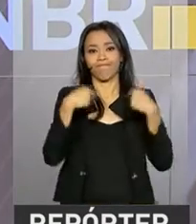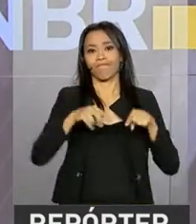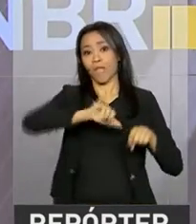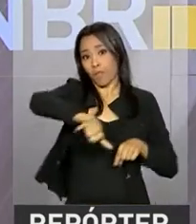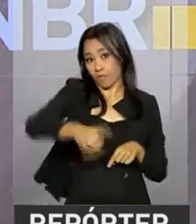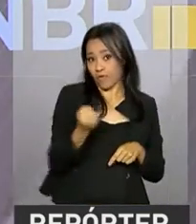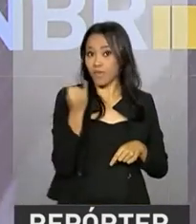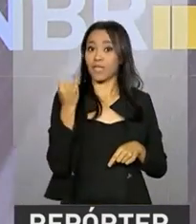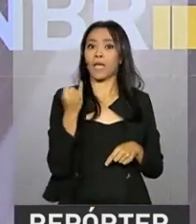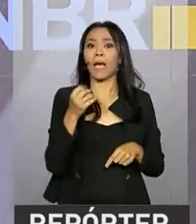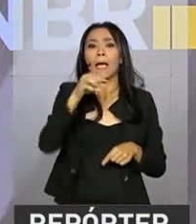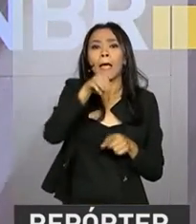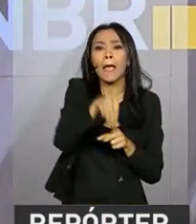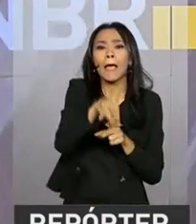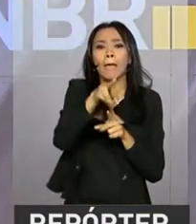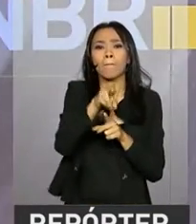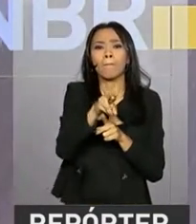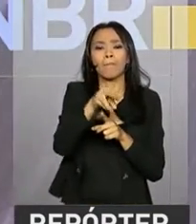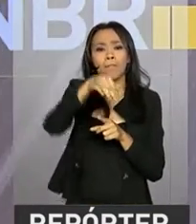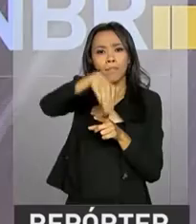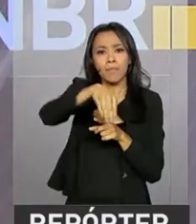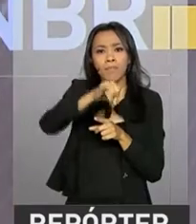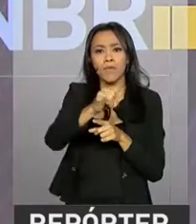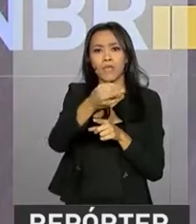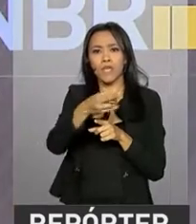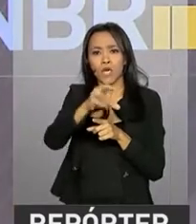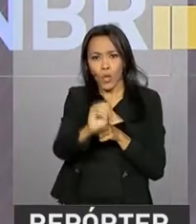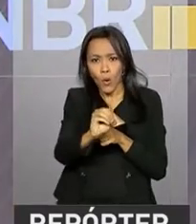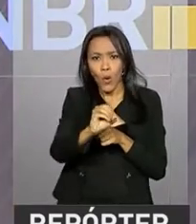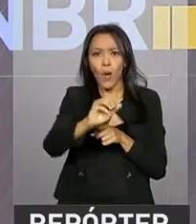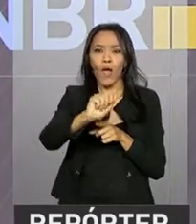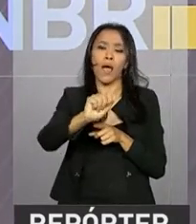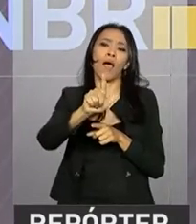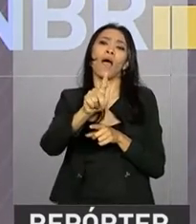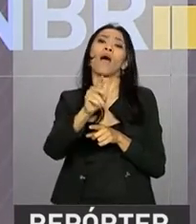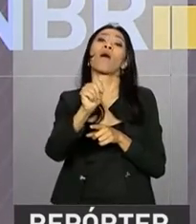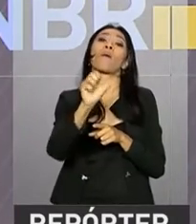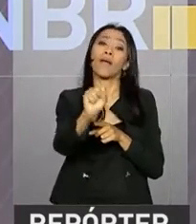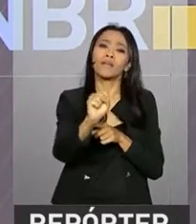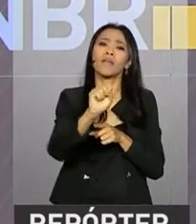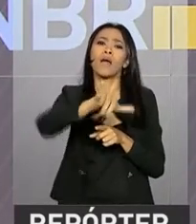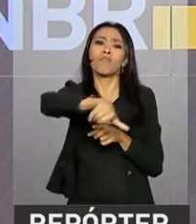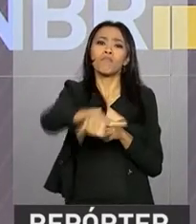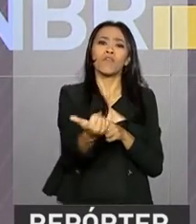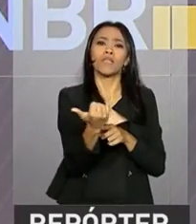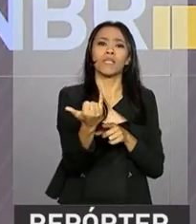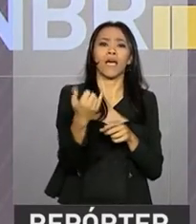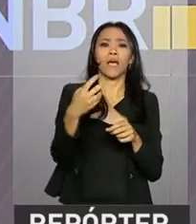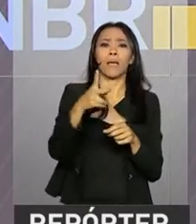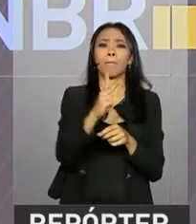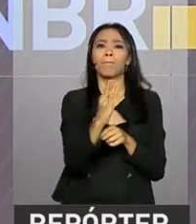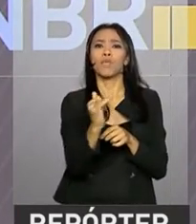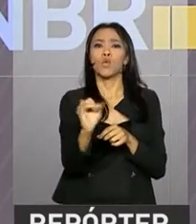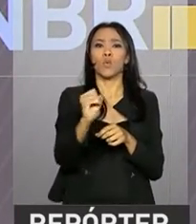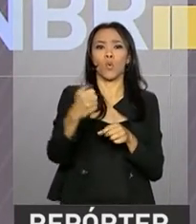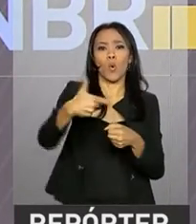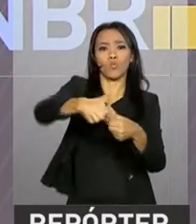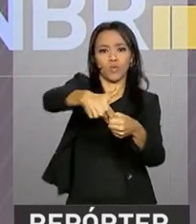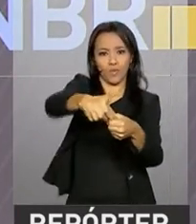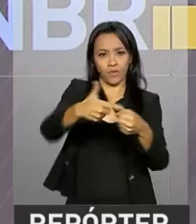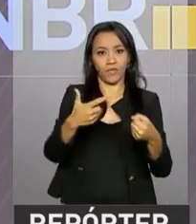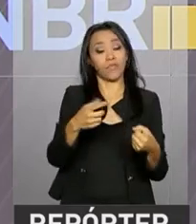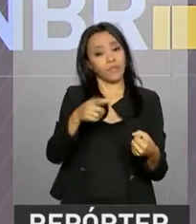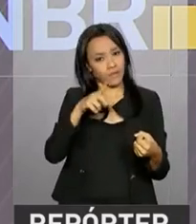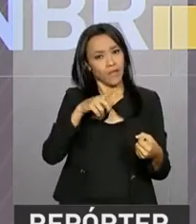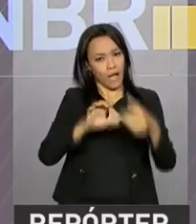Aproveitar microalgas para produzir biocombustível. Pesquisas realizadas pela Embrapa apontam que o país têm condições